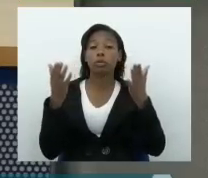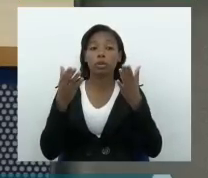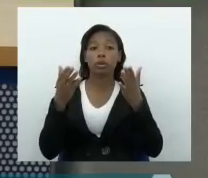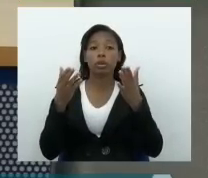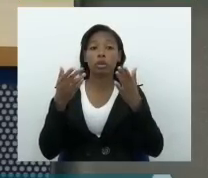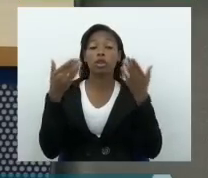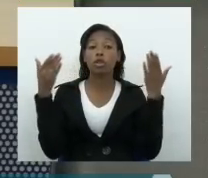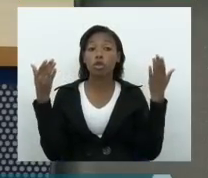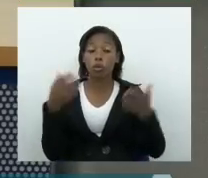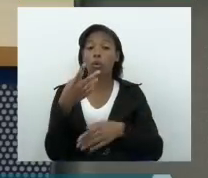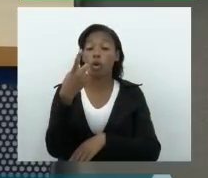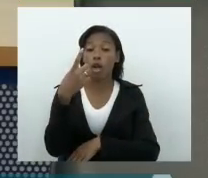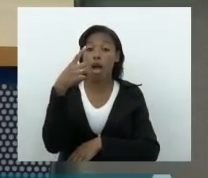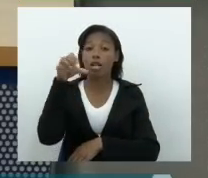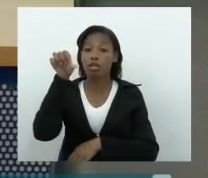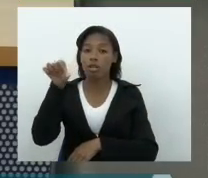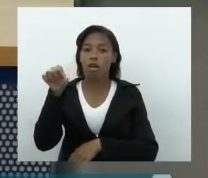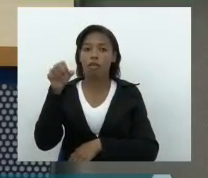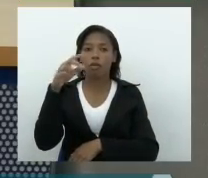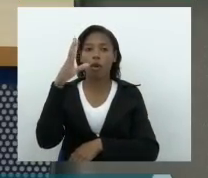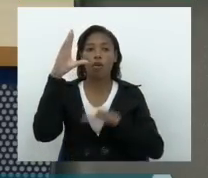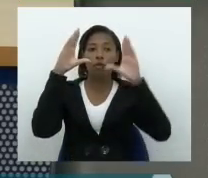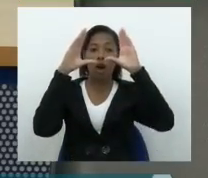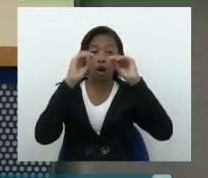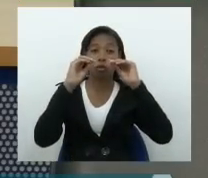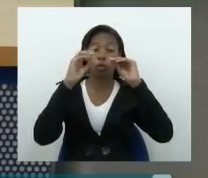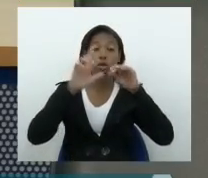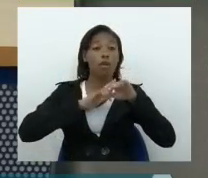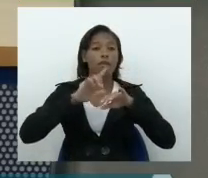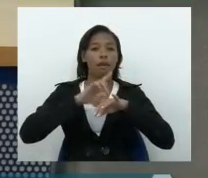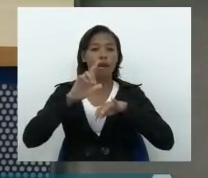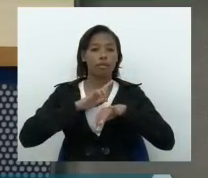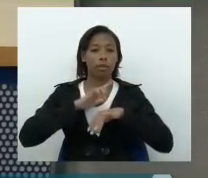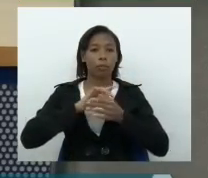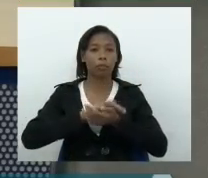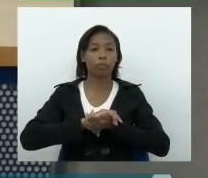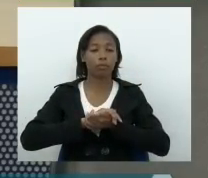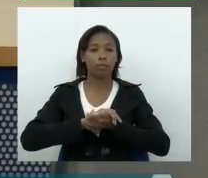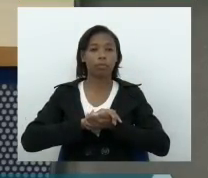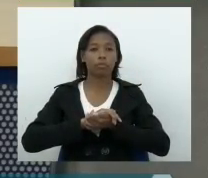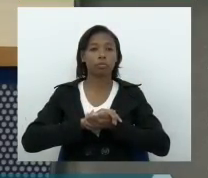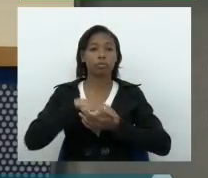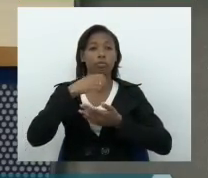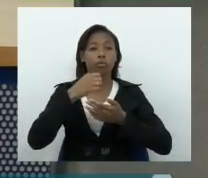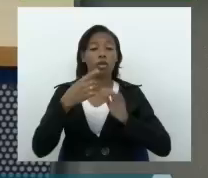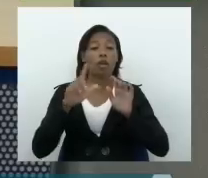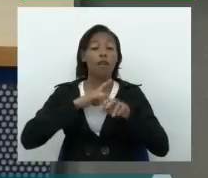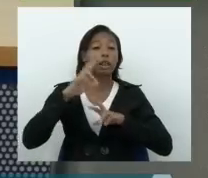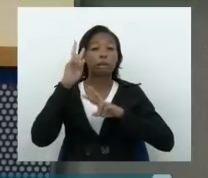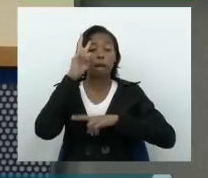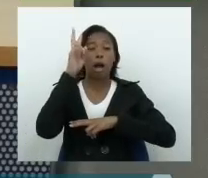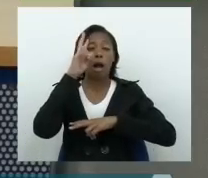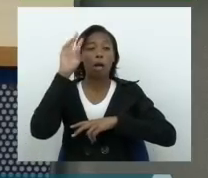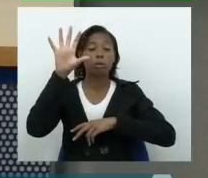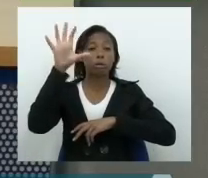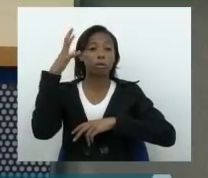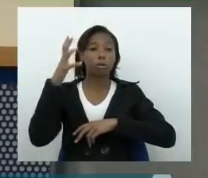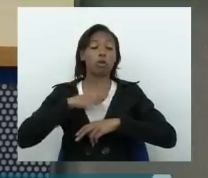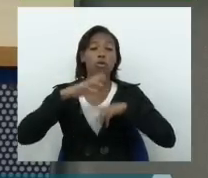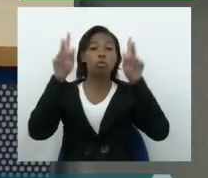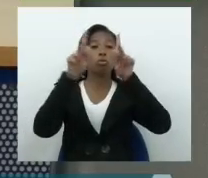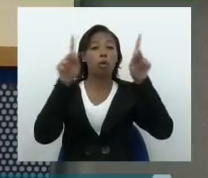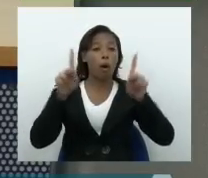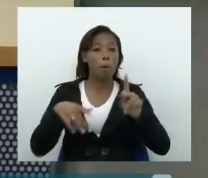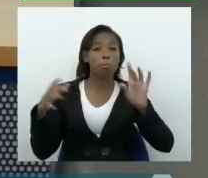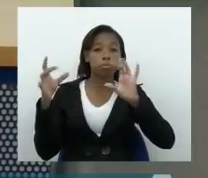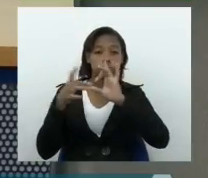que hoje, às 19 horas, transmitido pela Telesul, vai haver a assinatura histórica de um acordo de paz entre